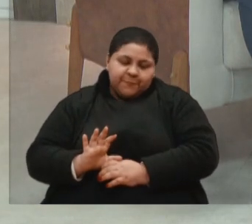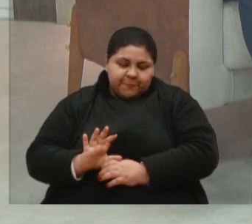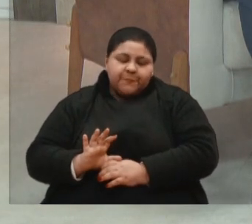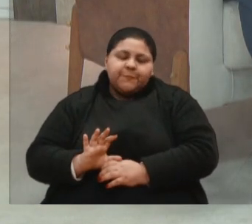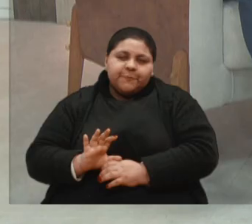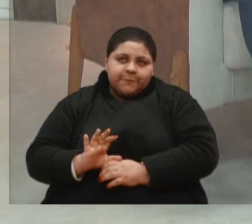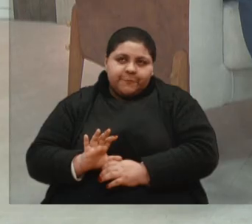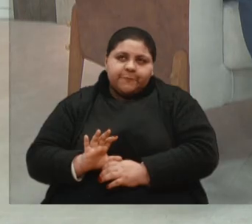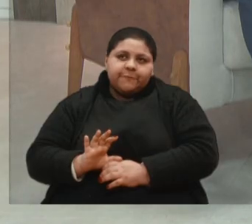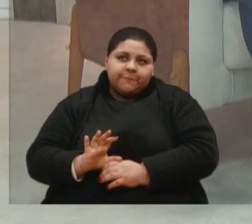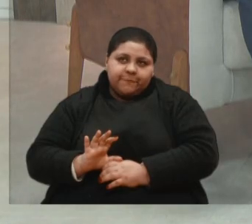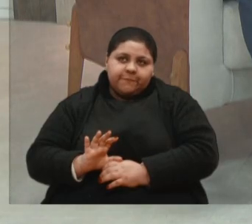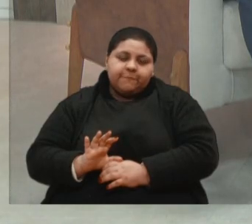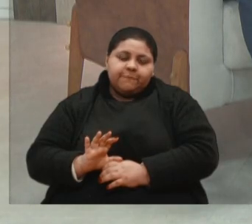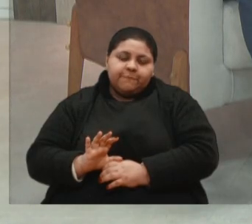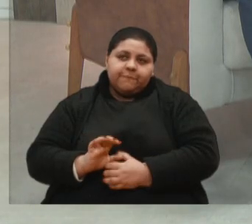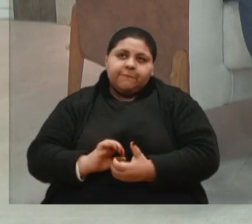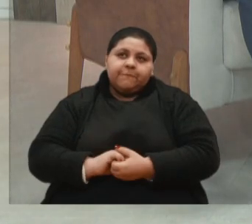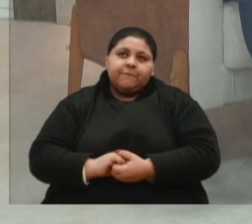opinião, né?